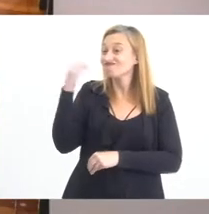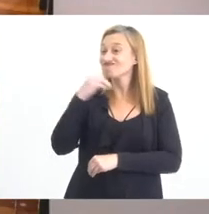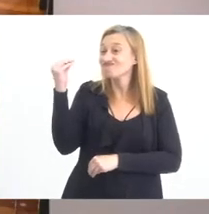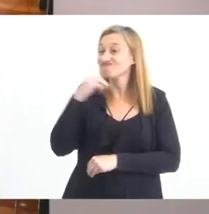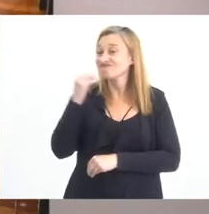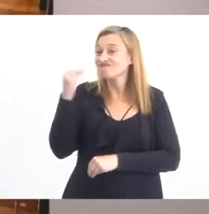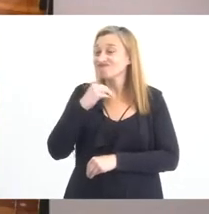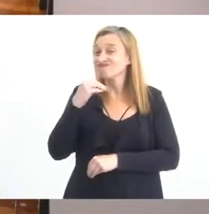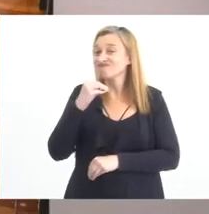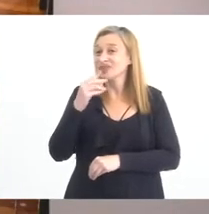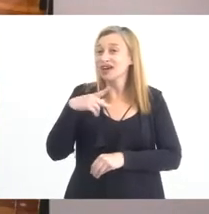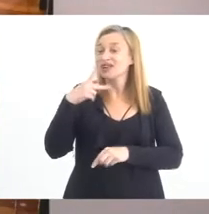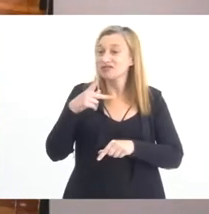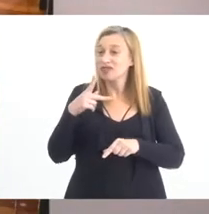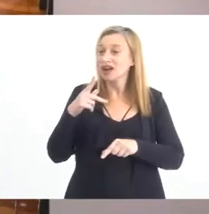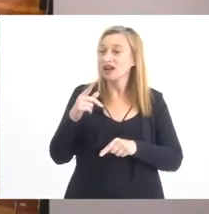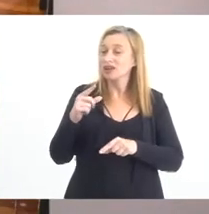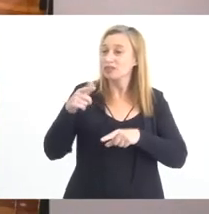hoje.